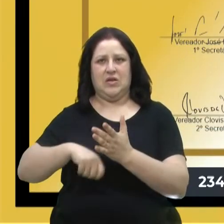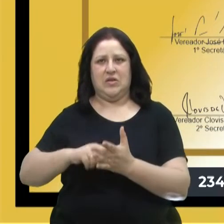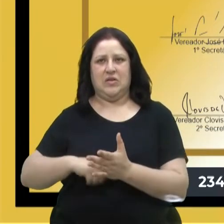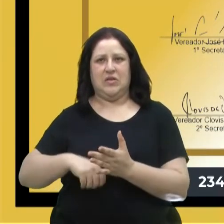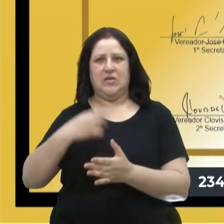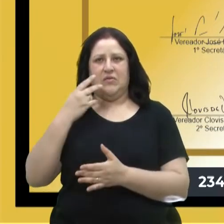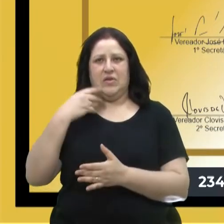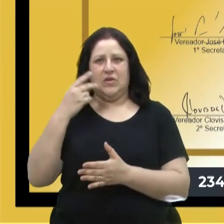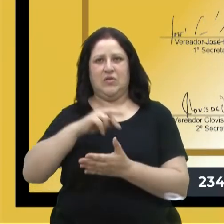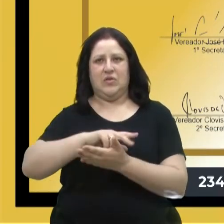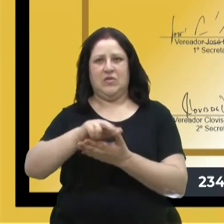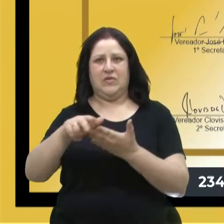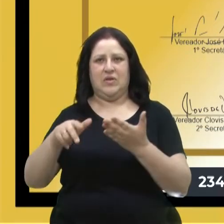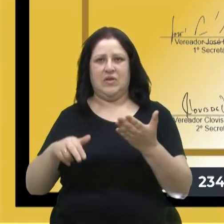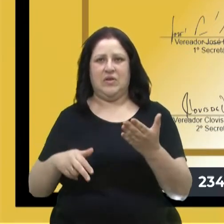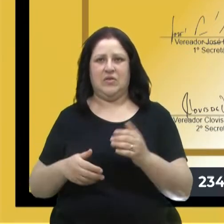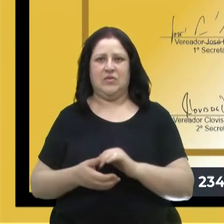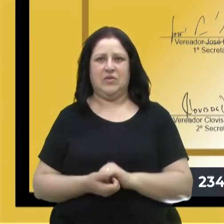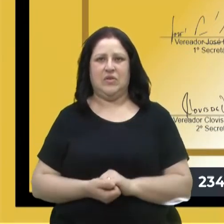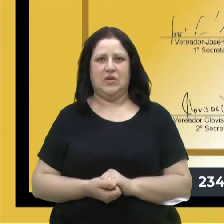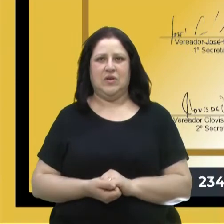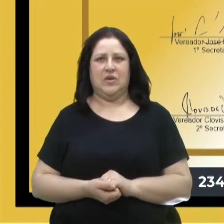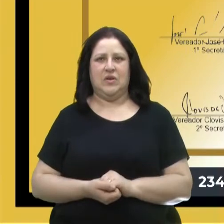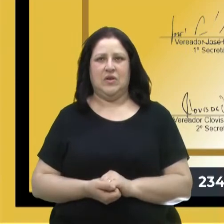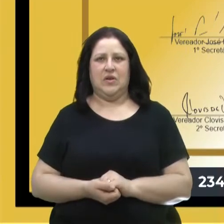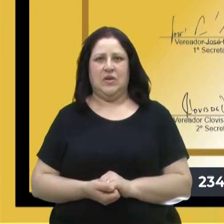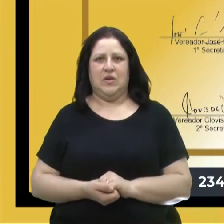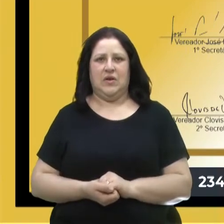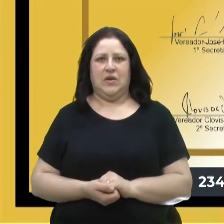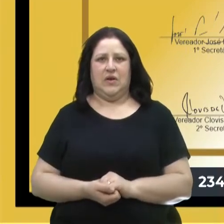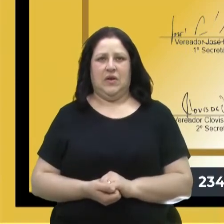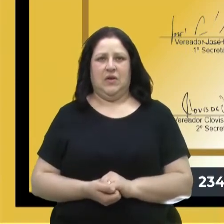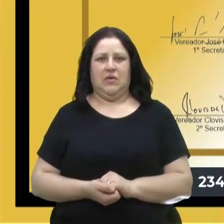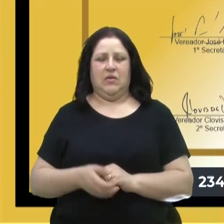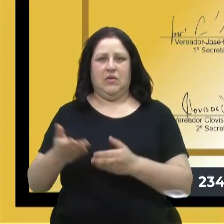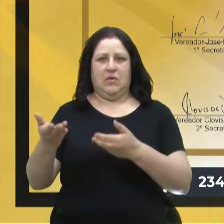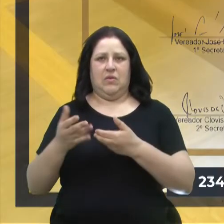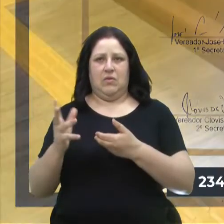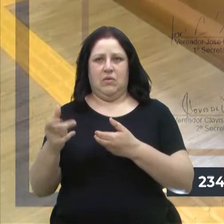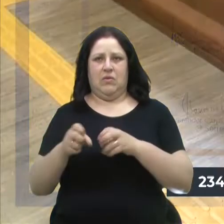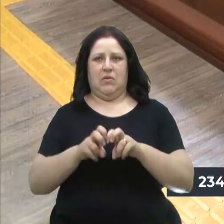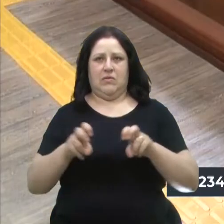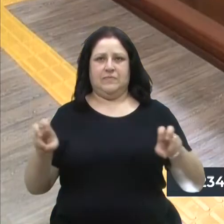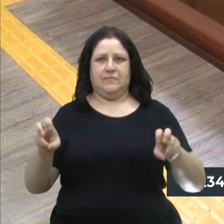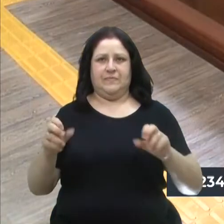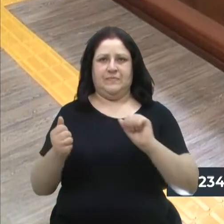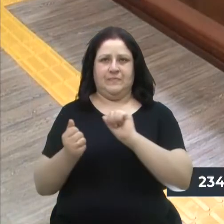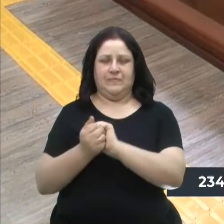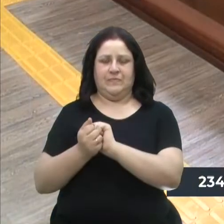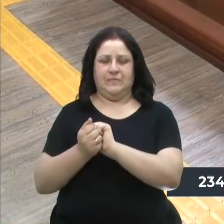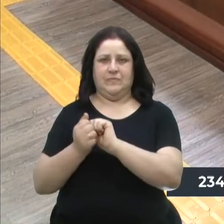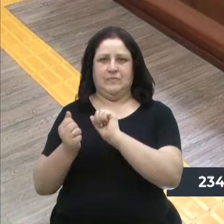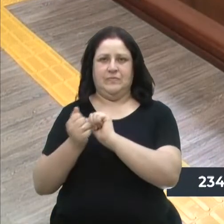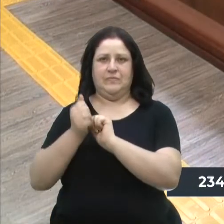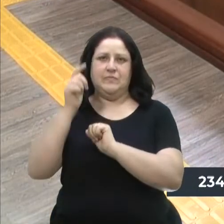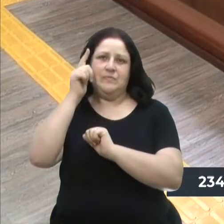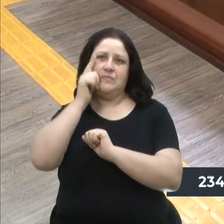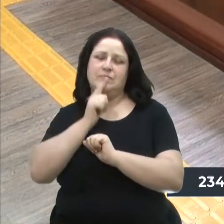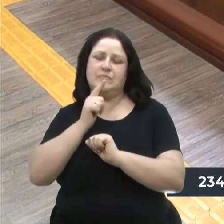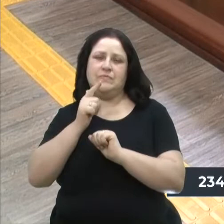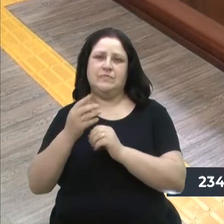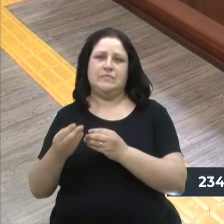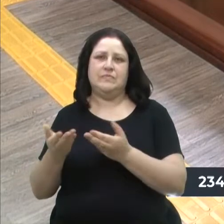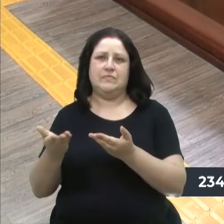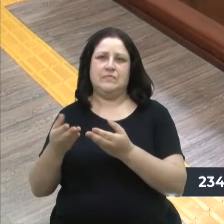vereadora Tatiane e friso e Vereador velocino o ex Convido os componentes da mesa para que juntamente com o vereador Lucas façamos